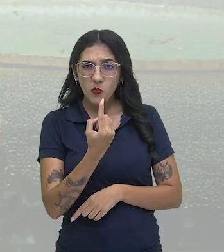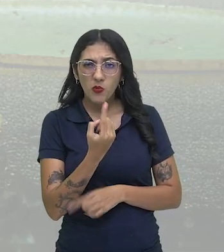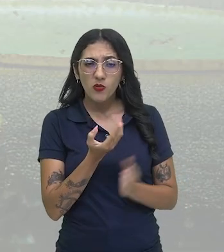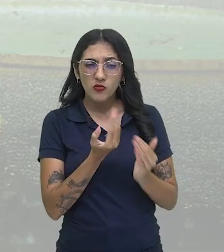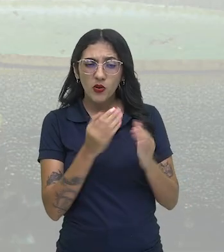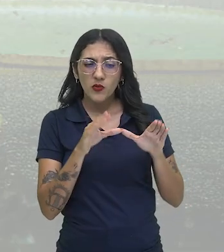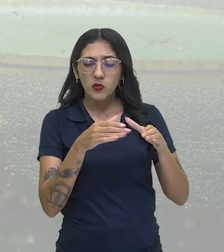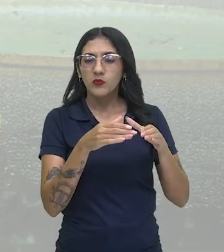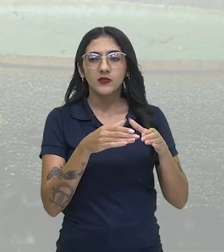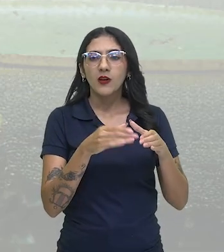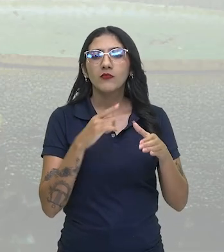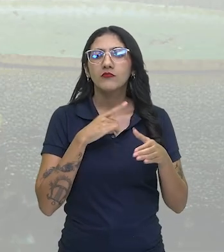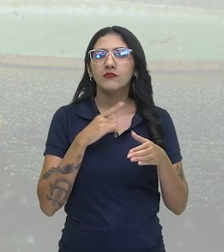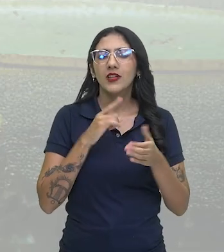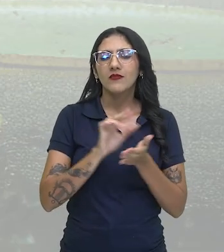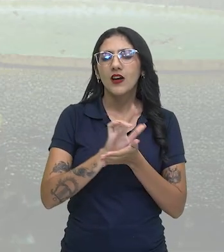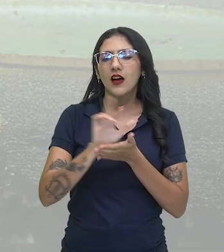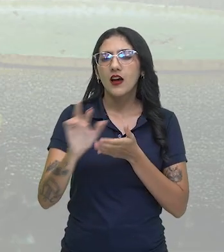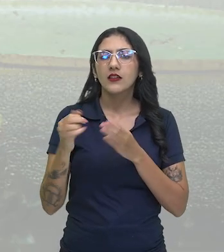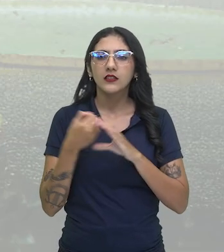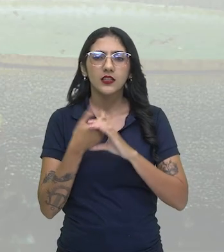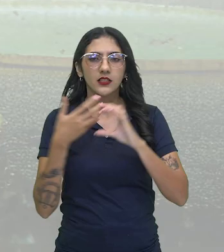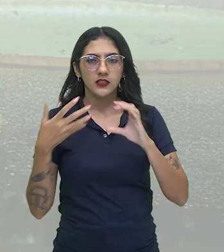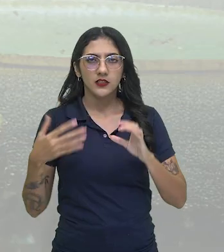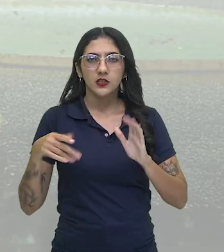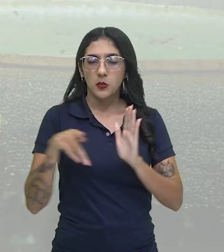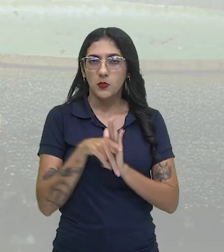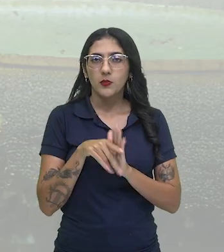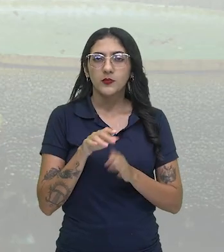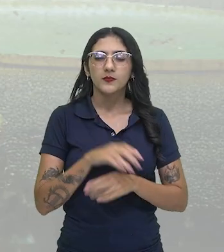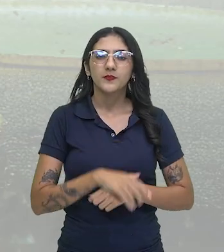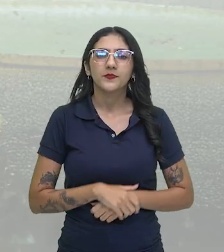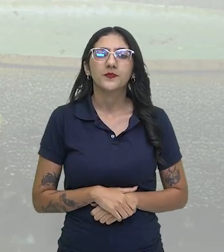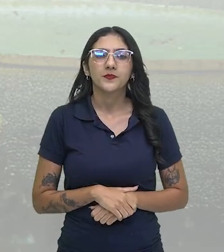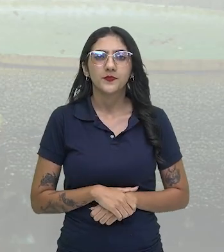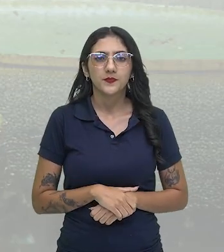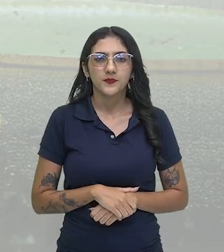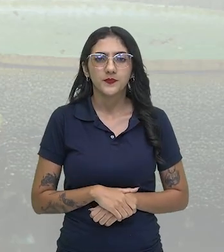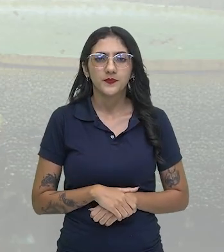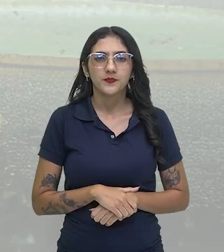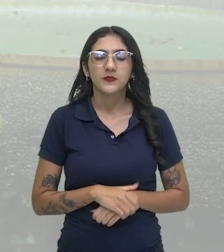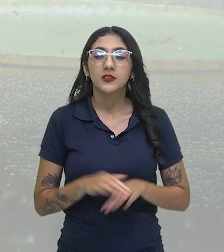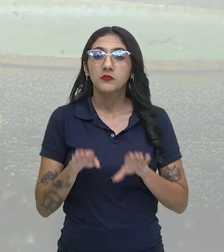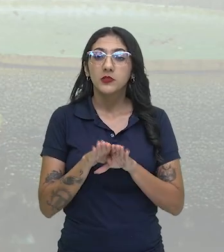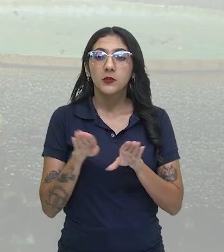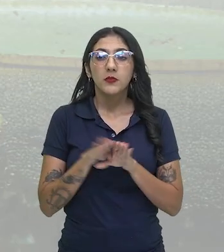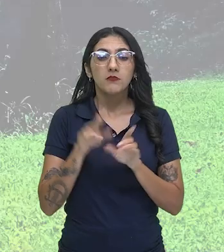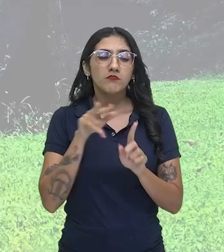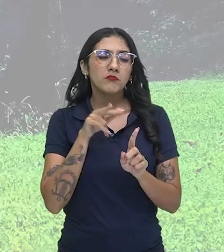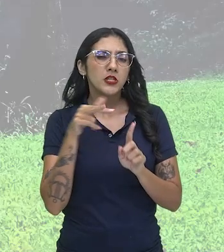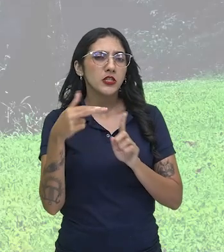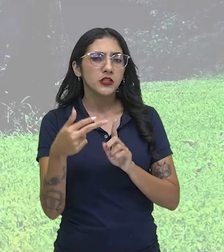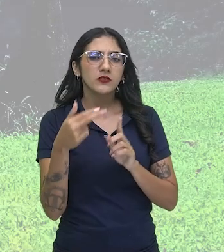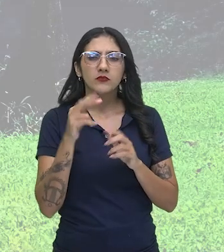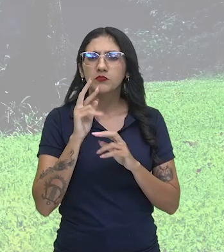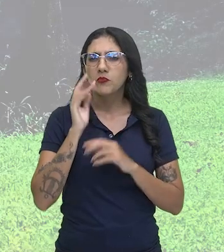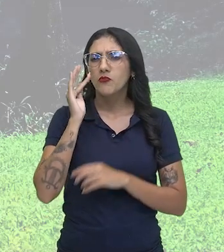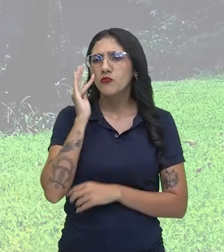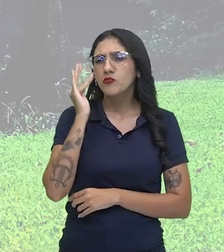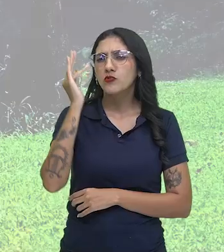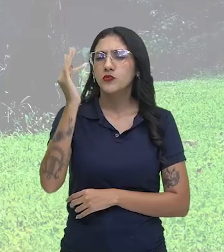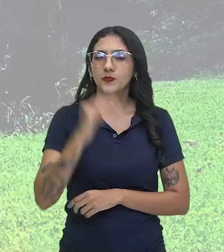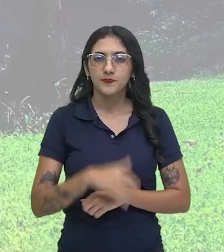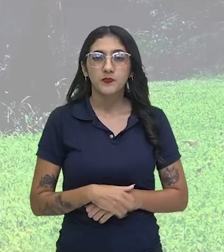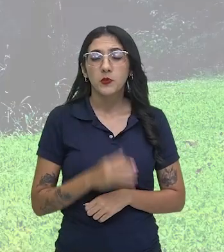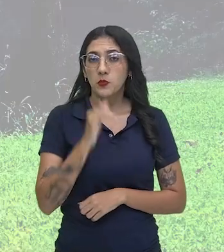né? As juventudes são formadas por características específicas, bem como suas perspectivas de futuro. Com certeza, se eu e